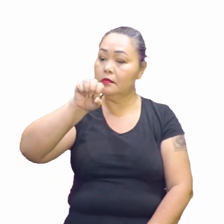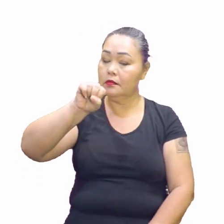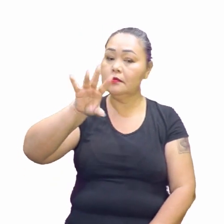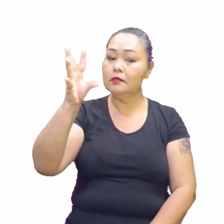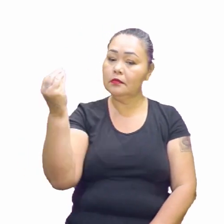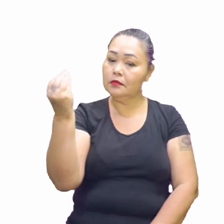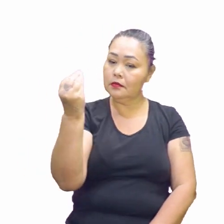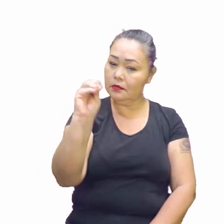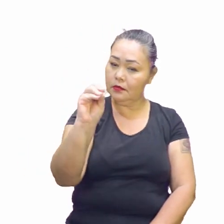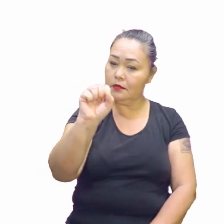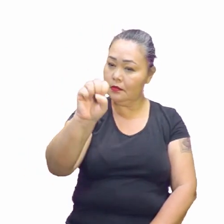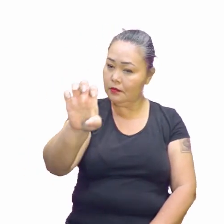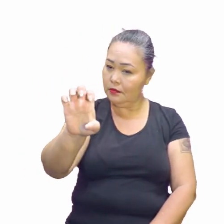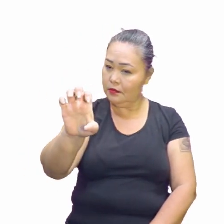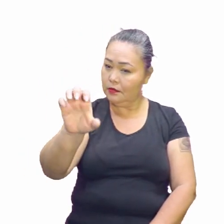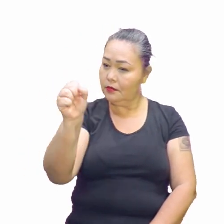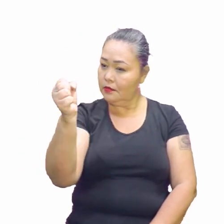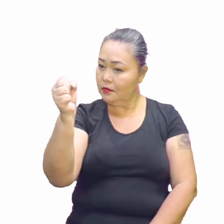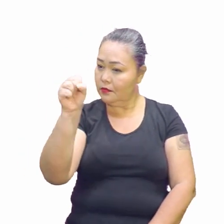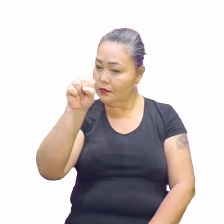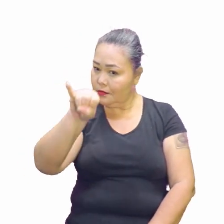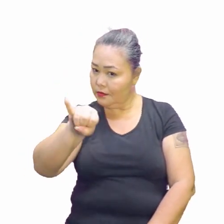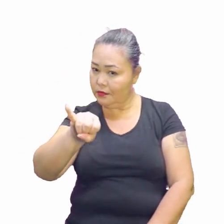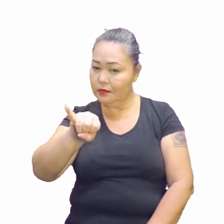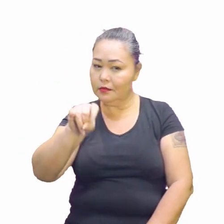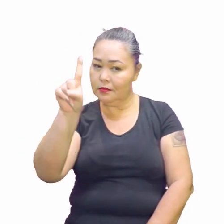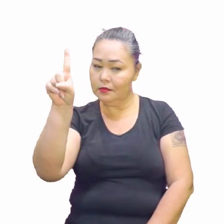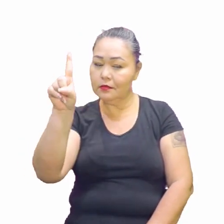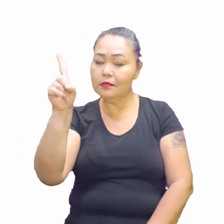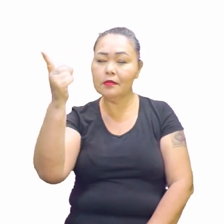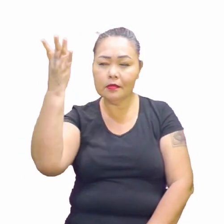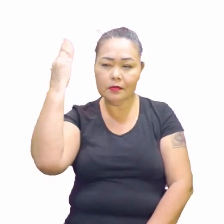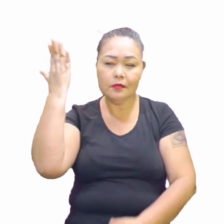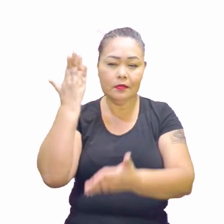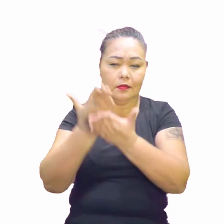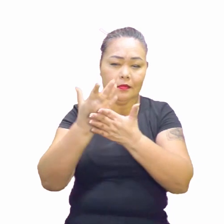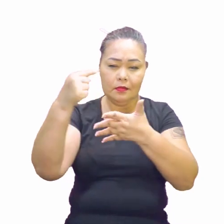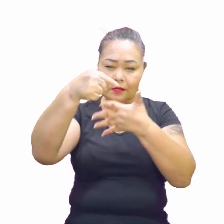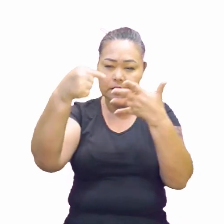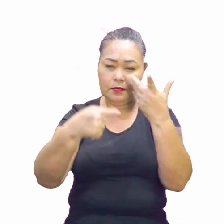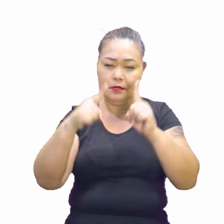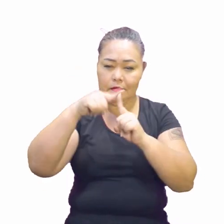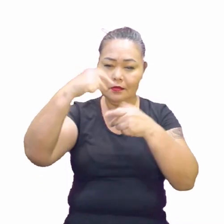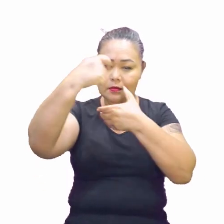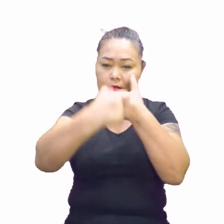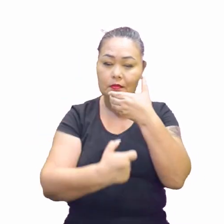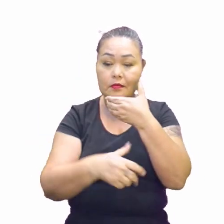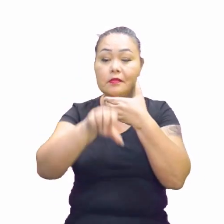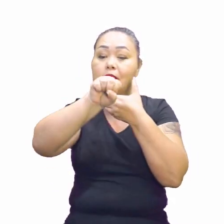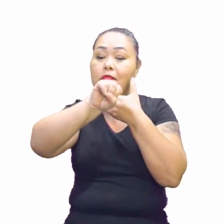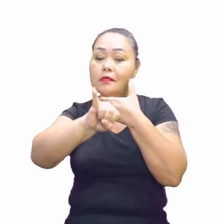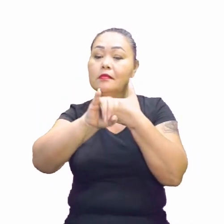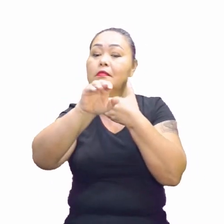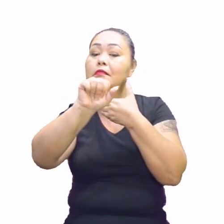a partícula apassivadora. Lá, quando a gente estudou os tipos de sujeito, a gente estudou o se, que é índice